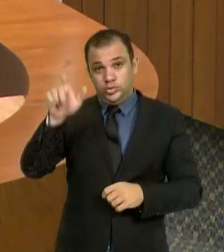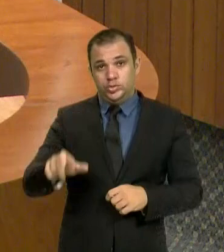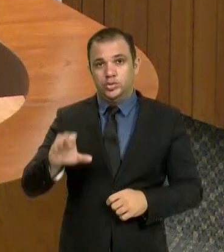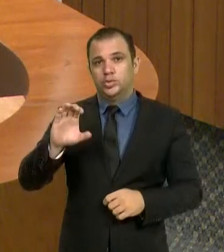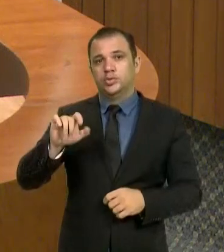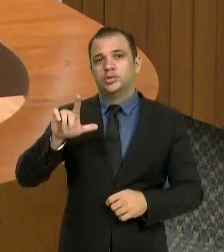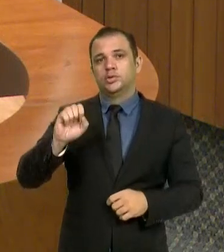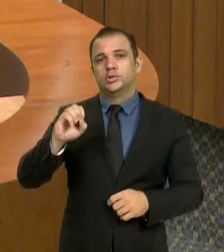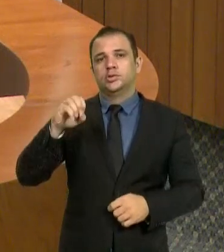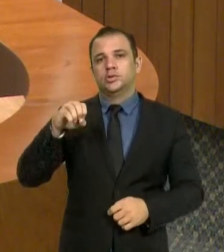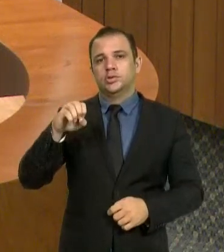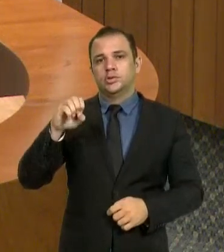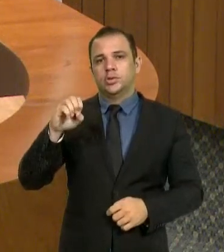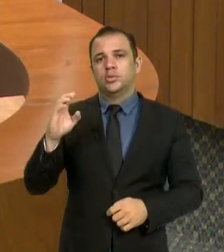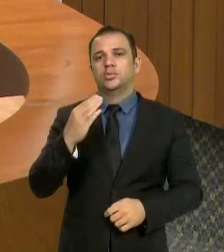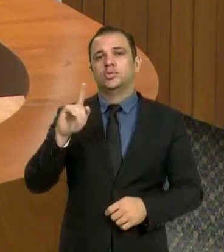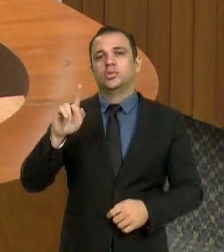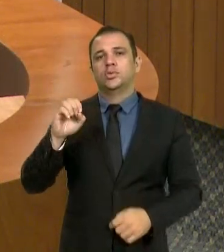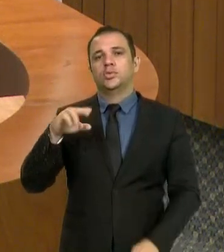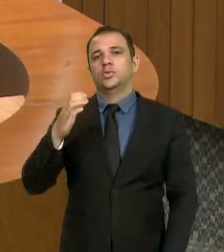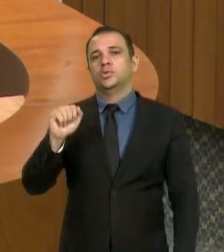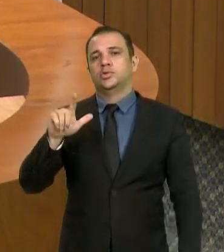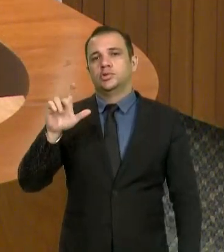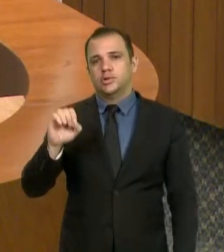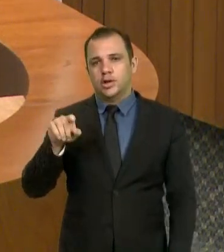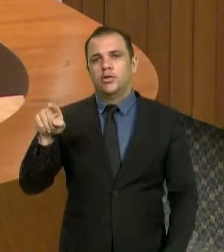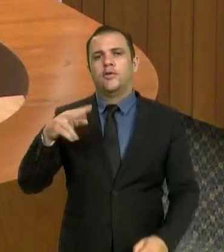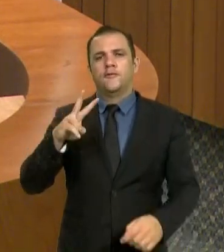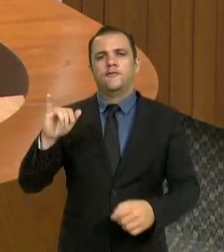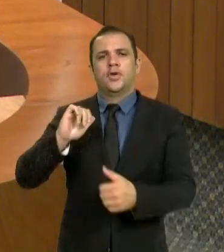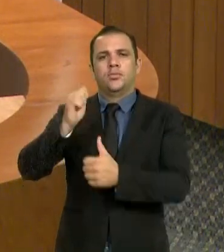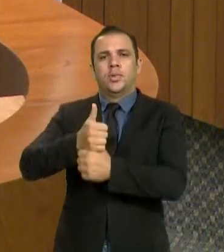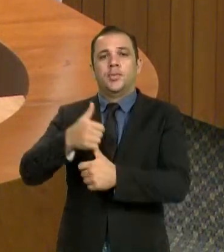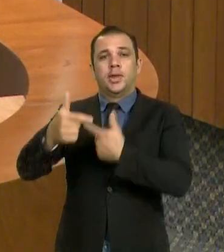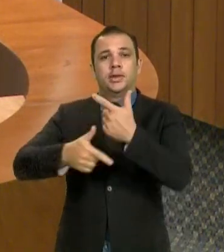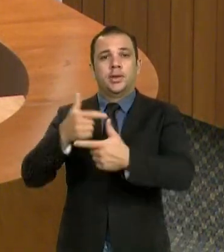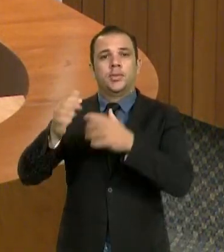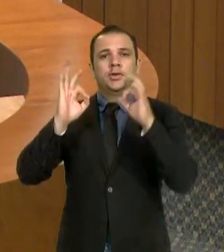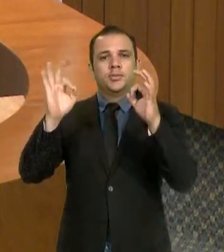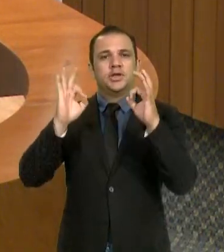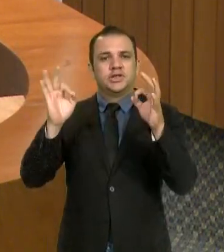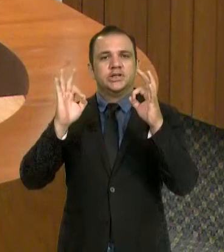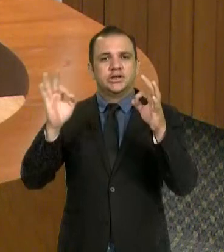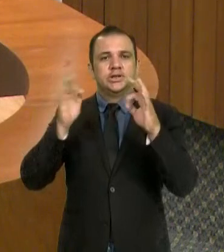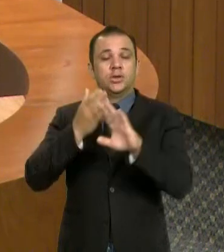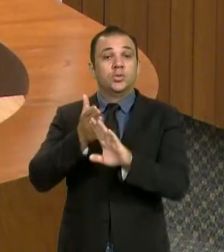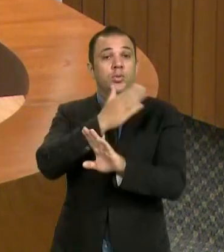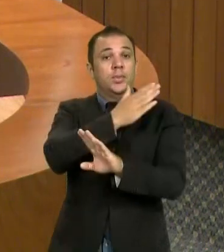trabalho, vai ser um divisor de água aqui em todas as administrações que já passaram